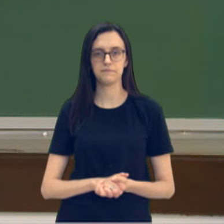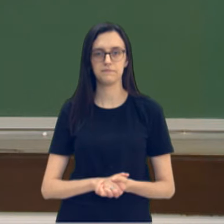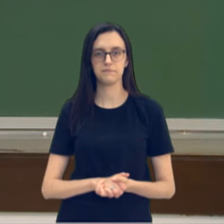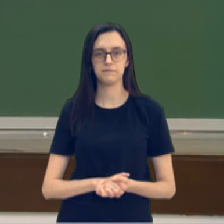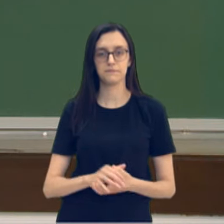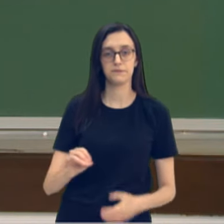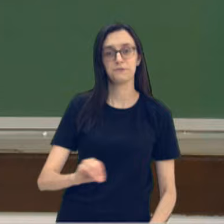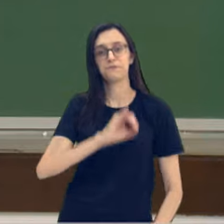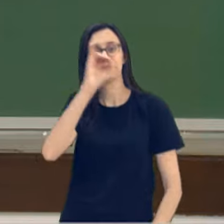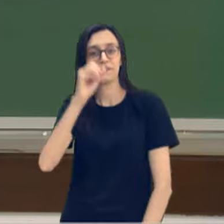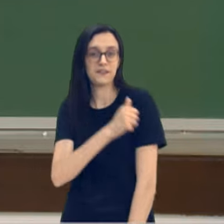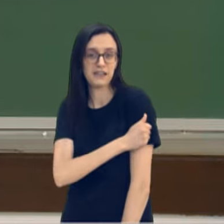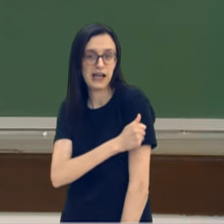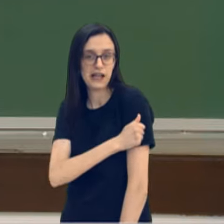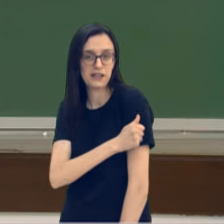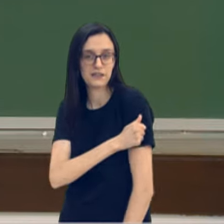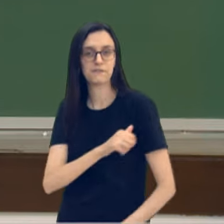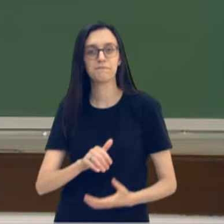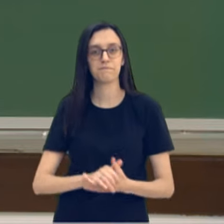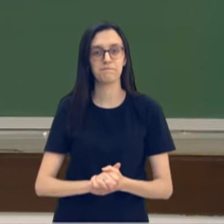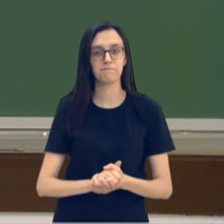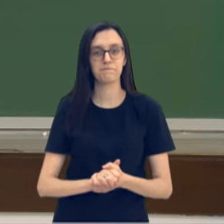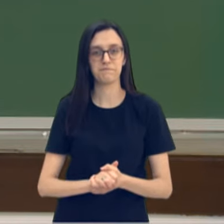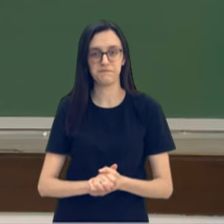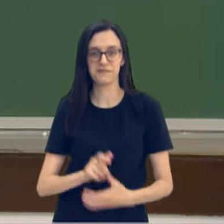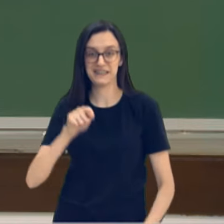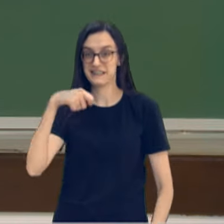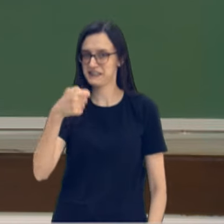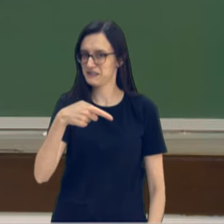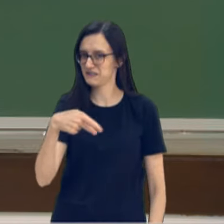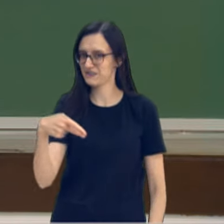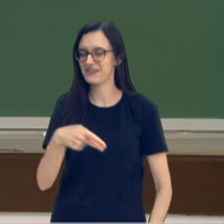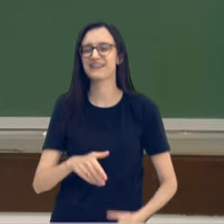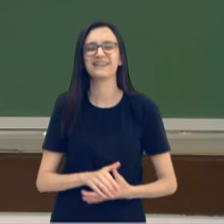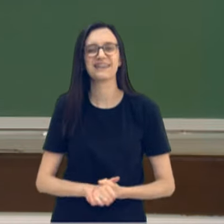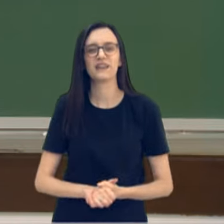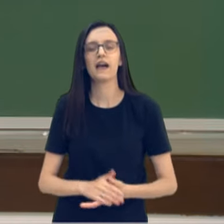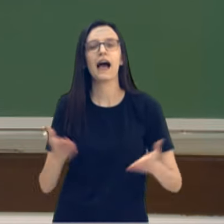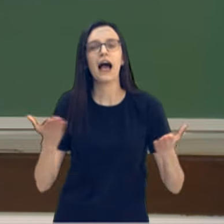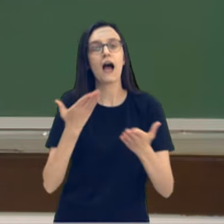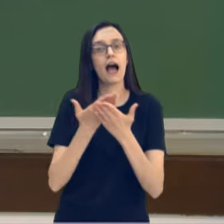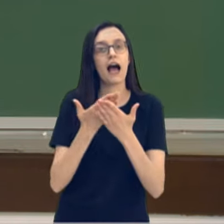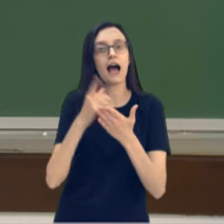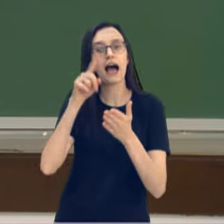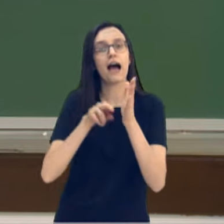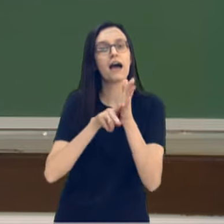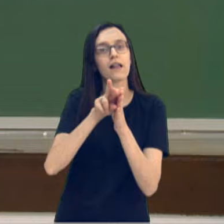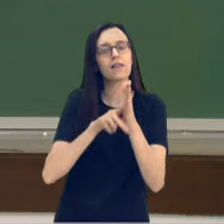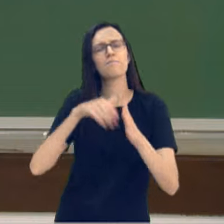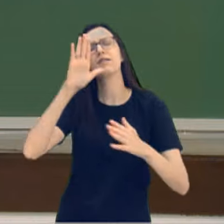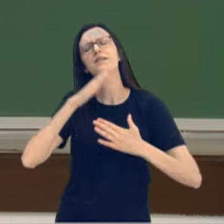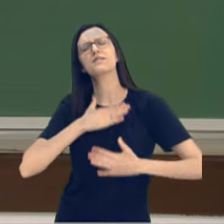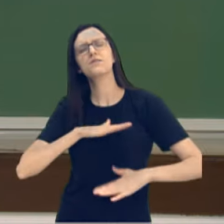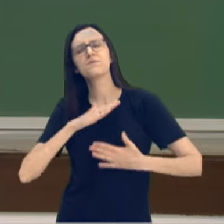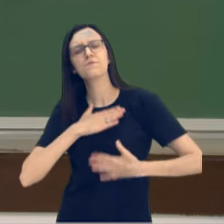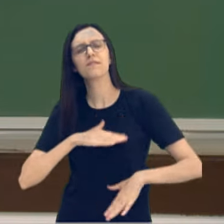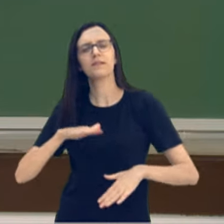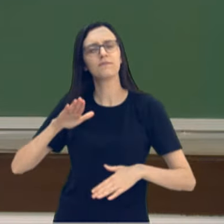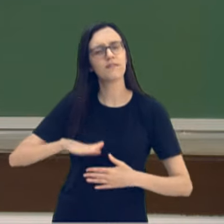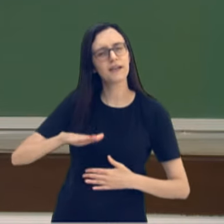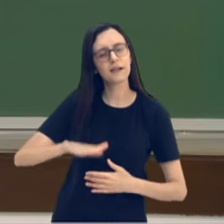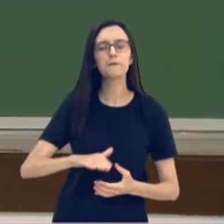Oi, alunos. Eu me chamo professor Jefferson, mais uma aula de biologia, mais tranquilo, mais